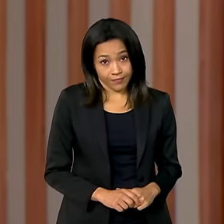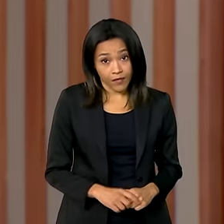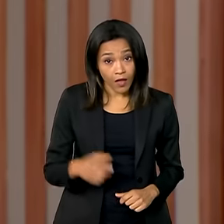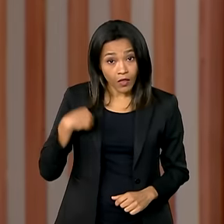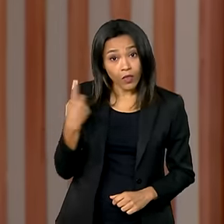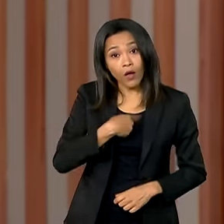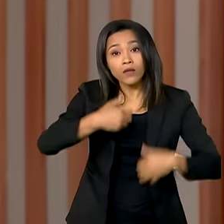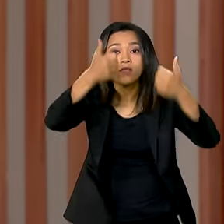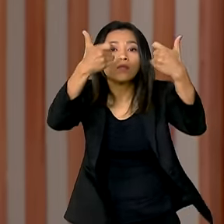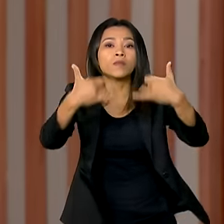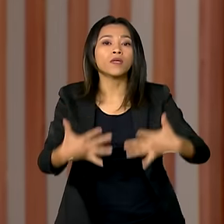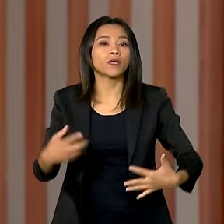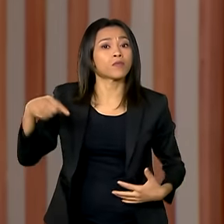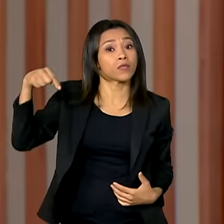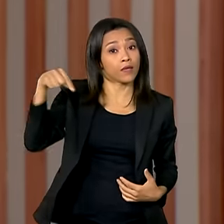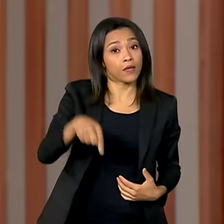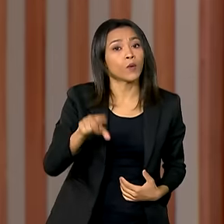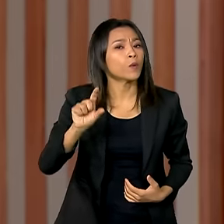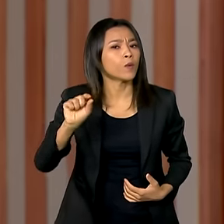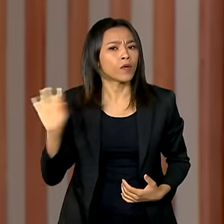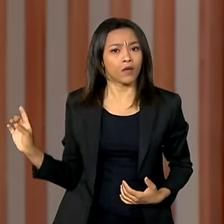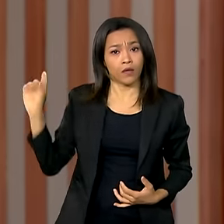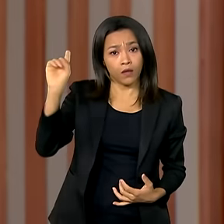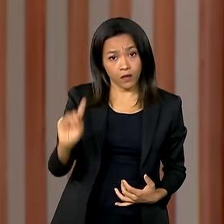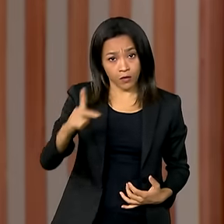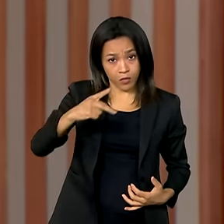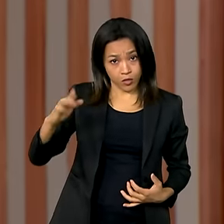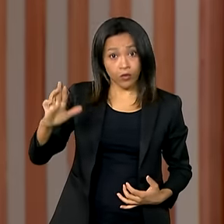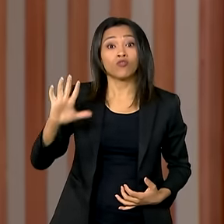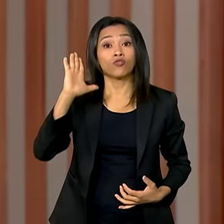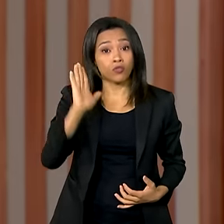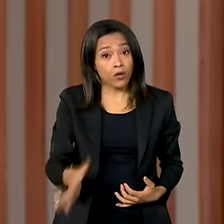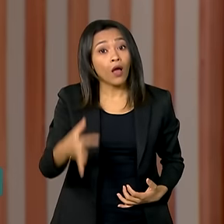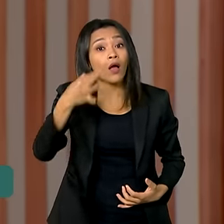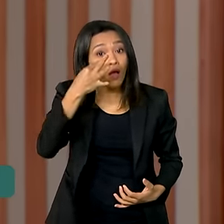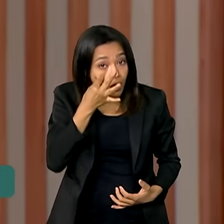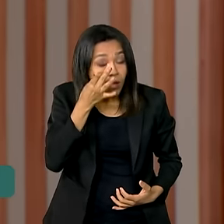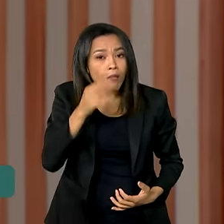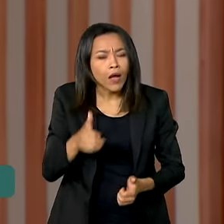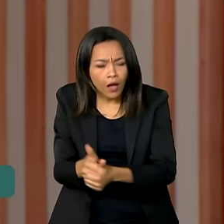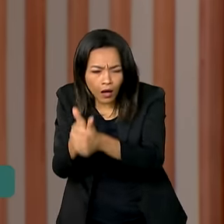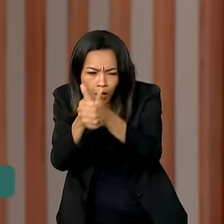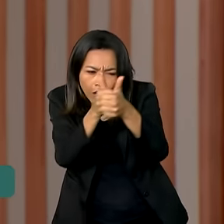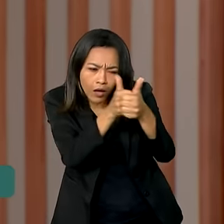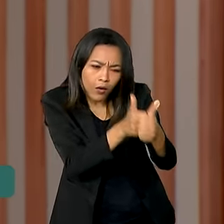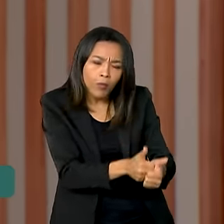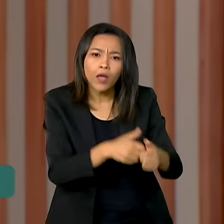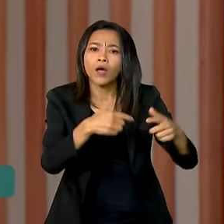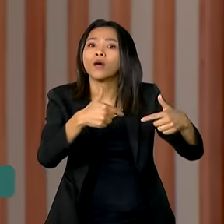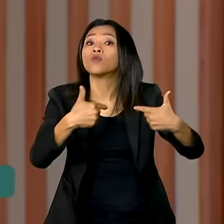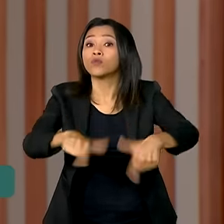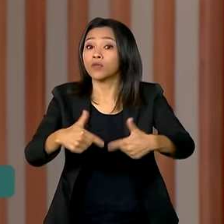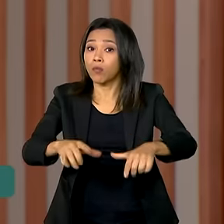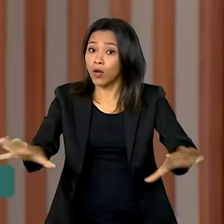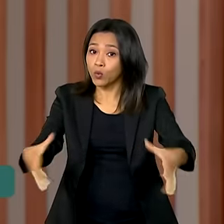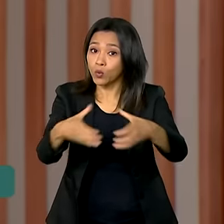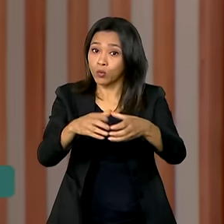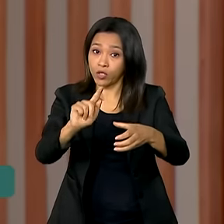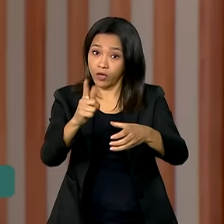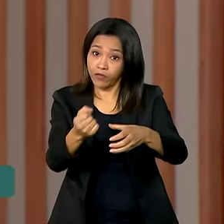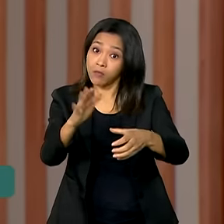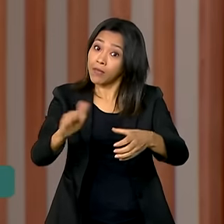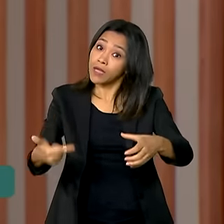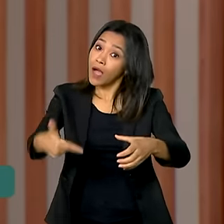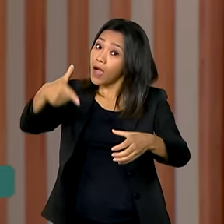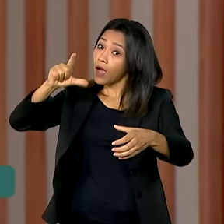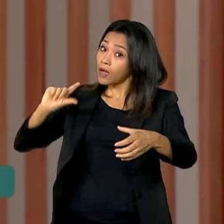A gente já disse aqui no Brasil em Dia que o presidente Lula está no Rio de Janeiro para acompanhar o G20. Mas ontem, antes de partir para o